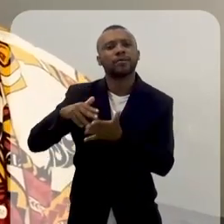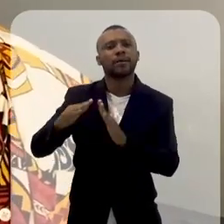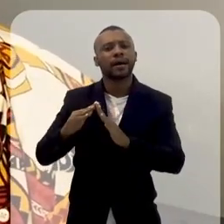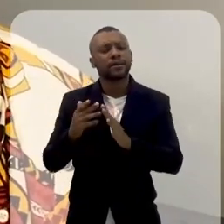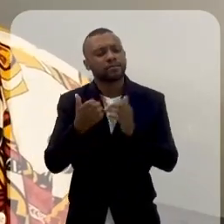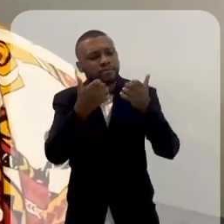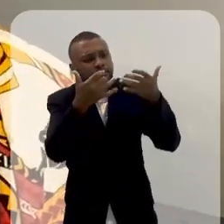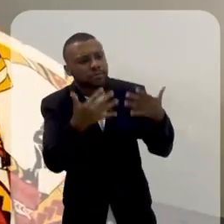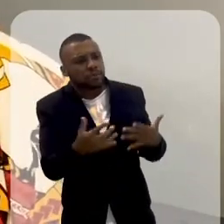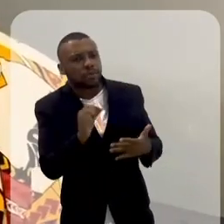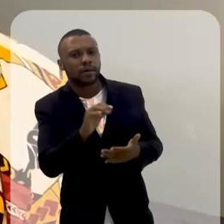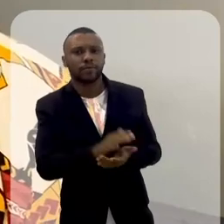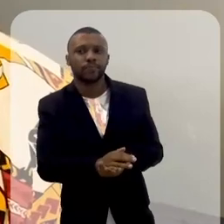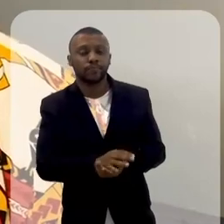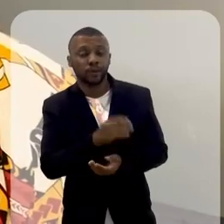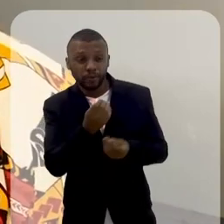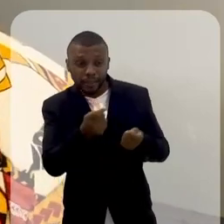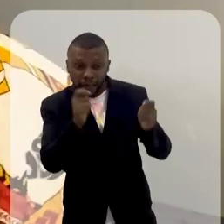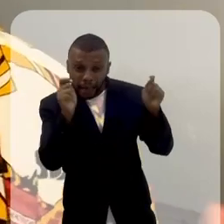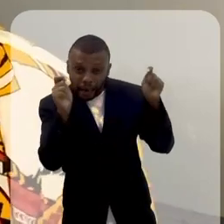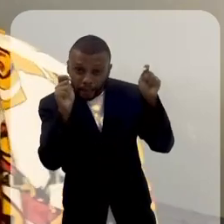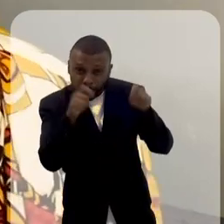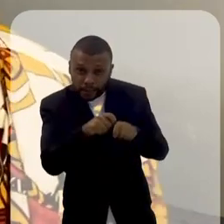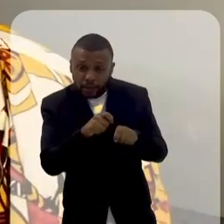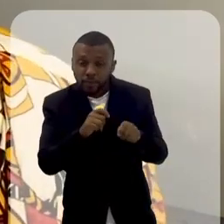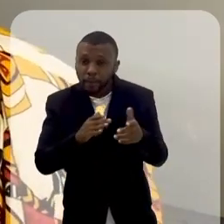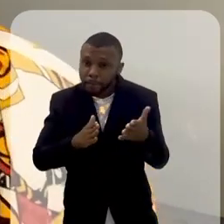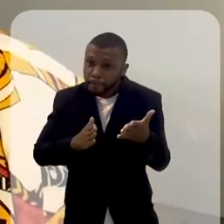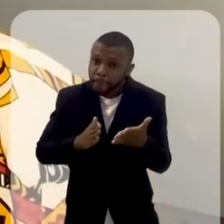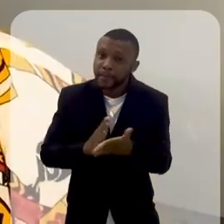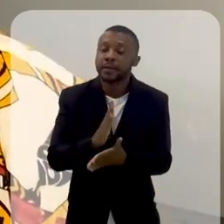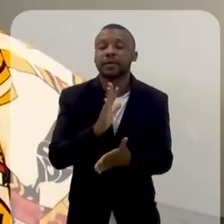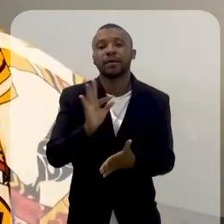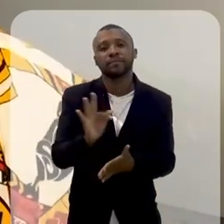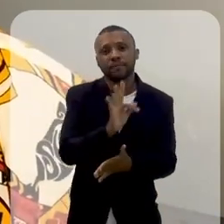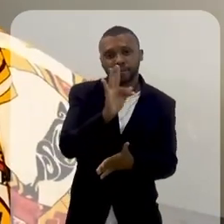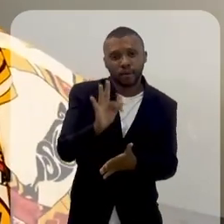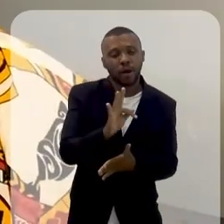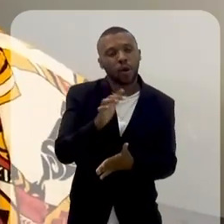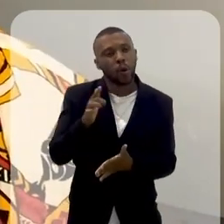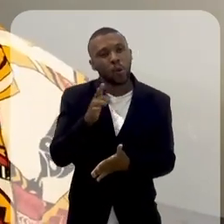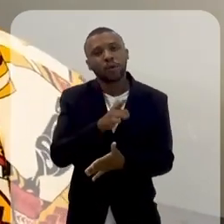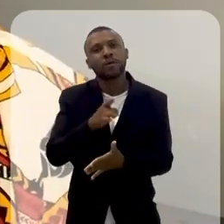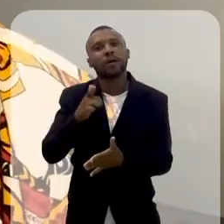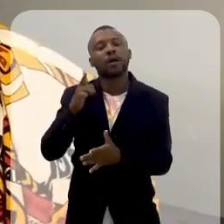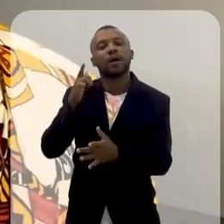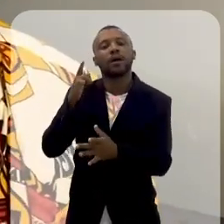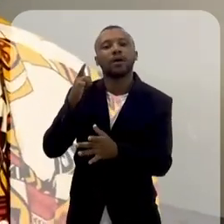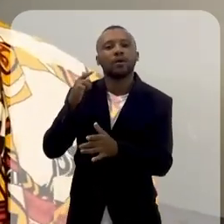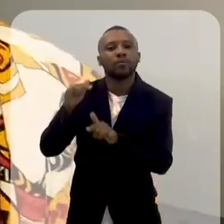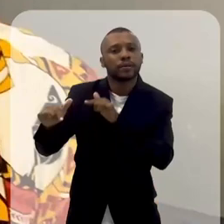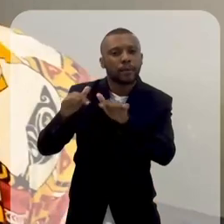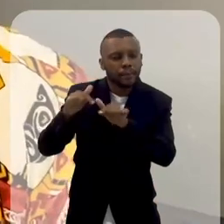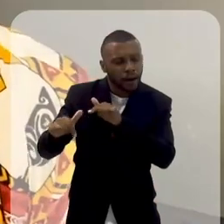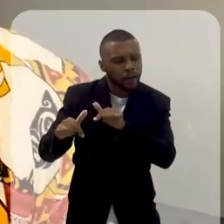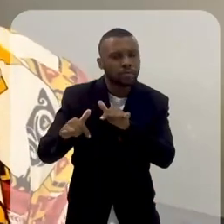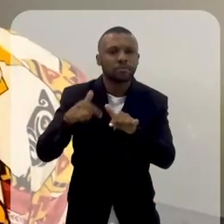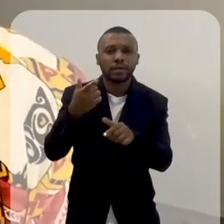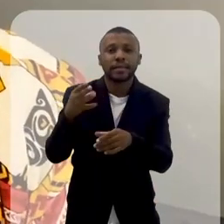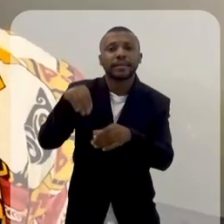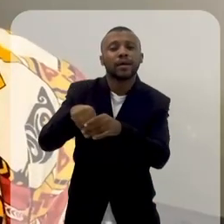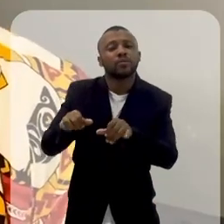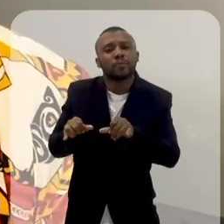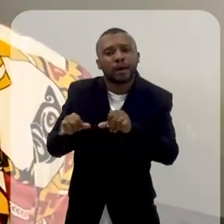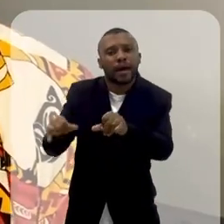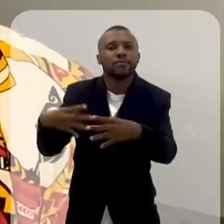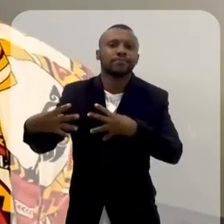mim foi: ela chegou em casa e virou para mim e falou: como você não tem capacidade de passar numa faculdade, eu arrumei um emprego de caixa de mercado para